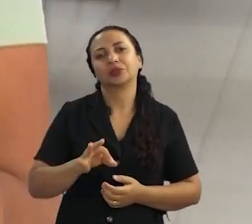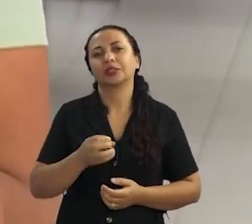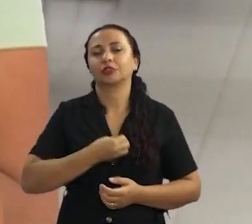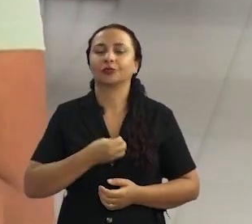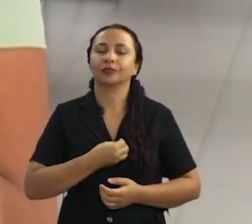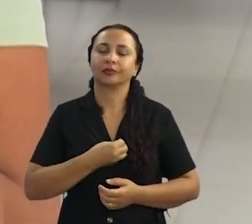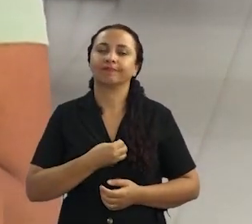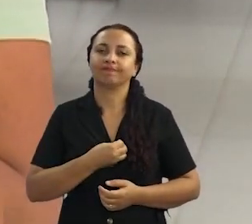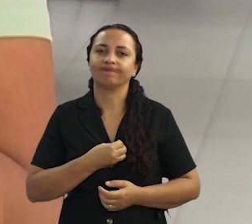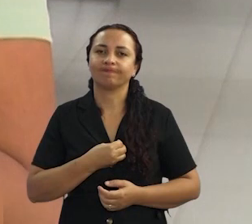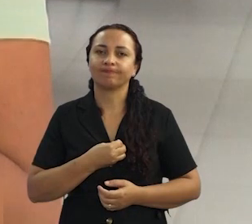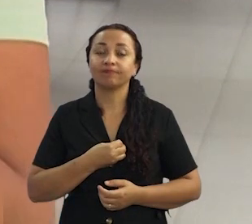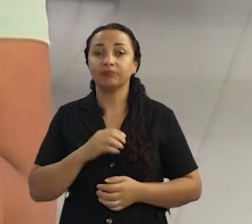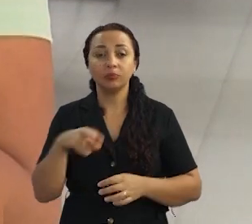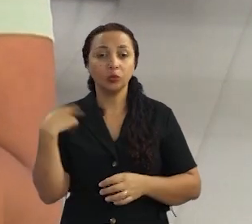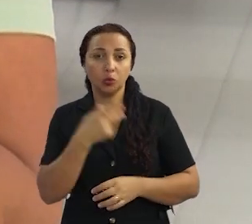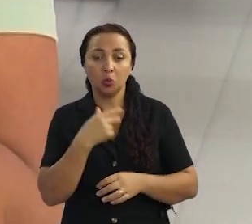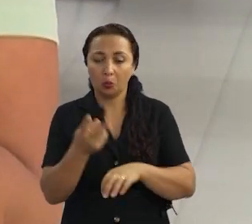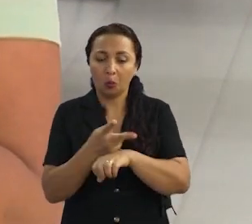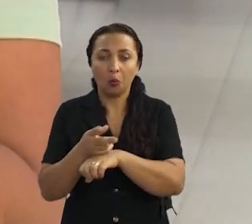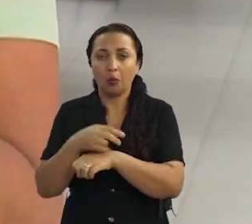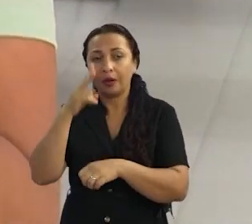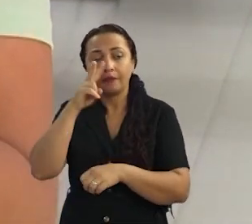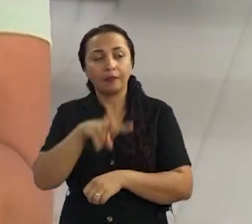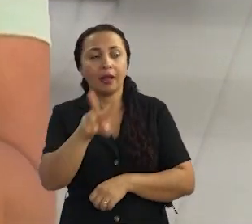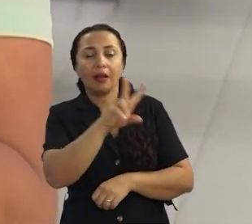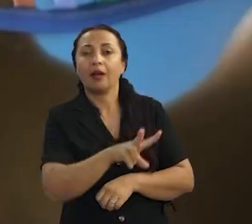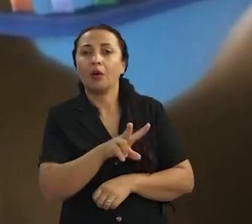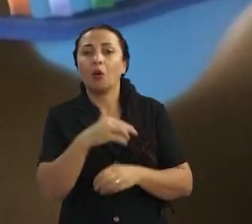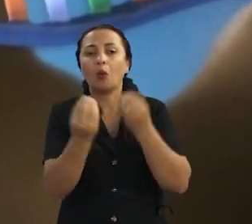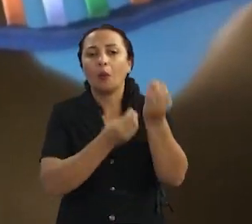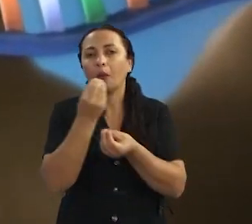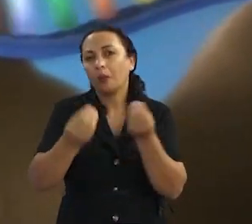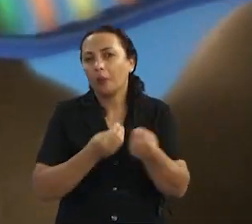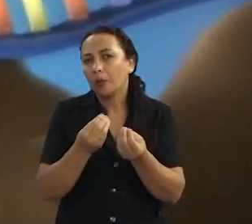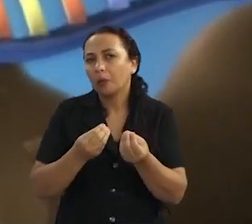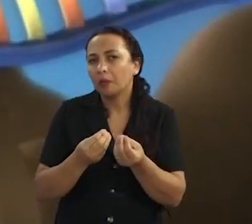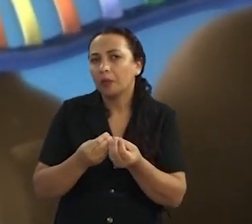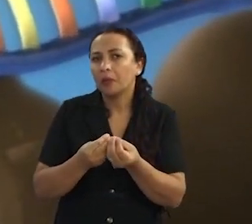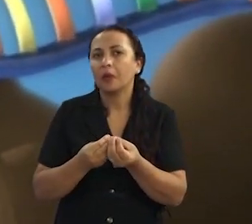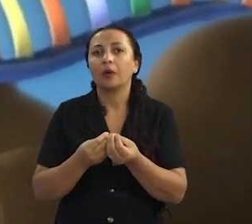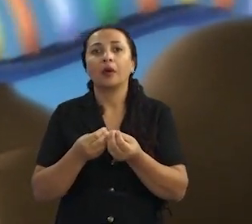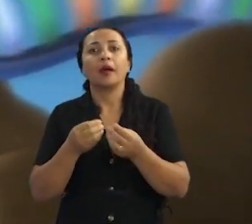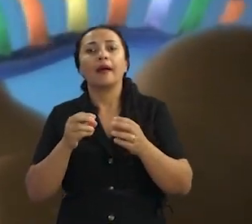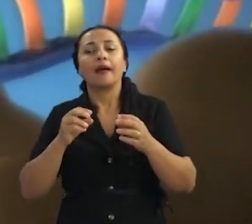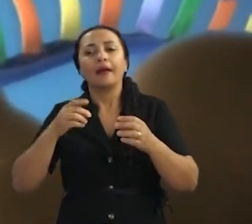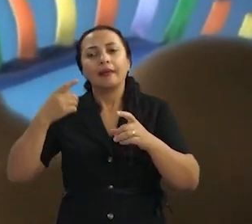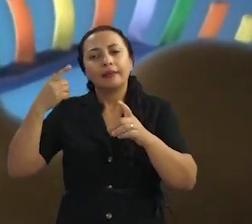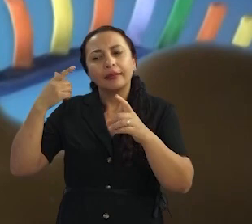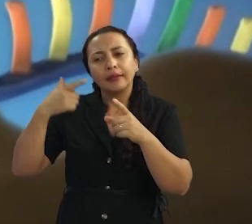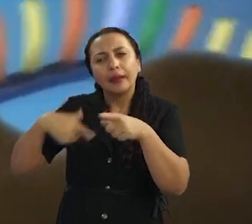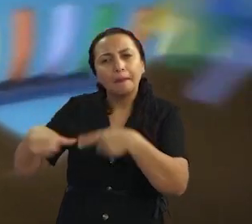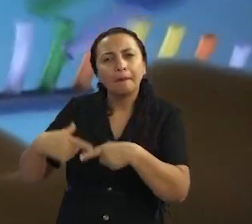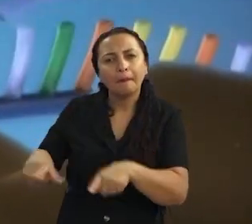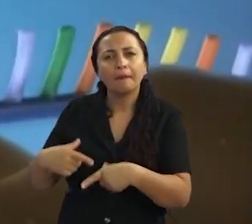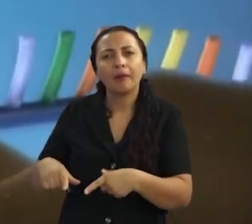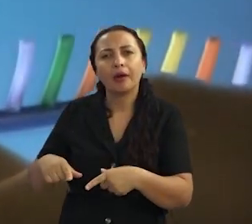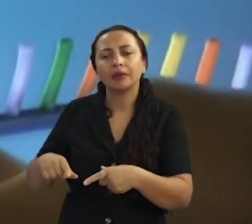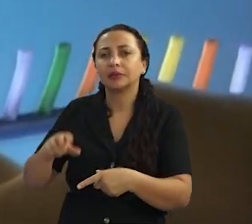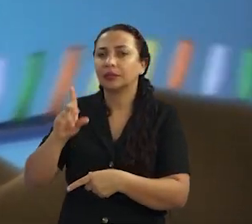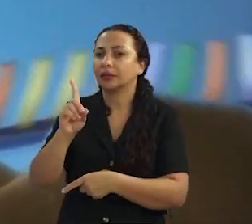para 15%. Então, a gente busca ver, no caso, como esses RNAs agem,